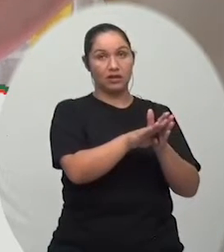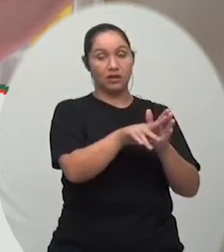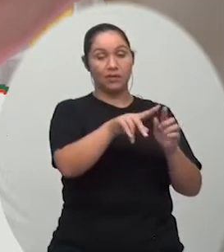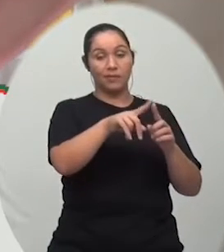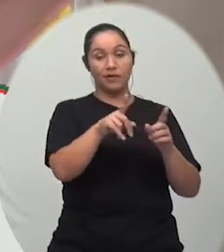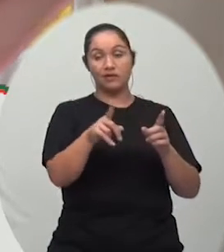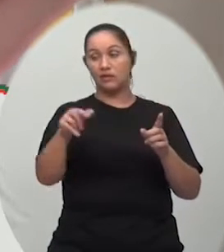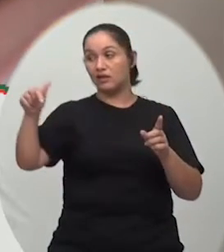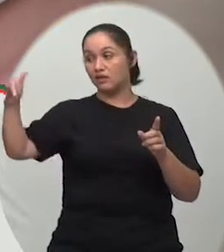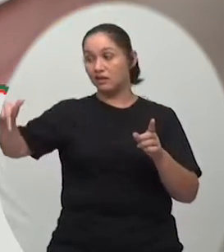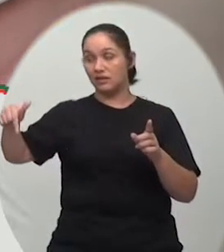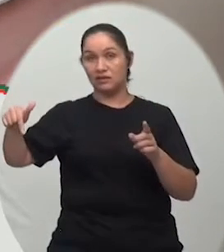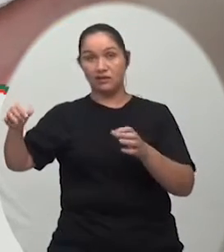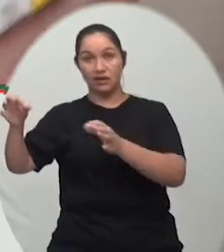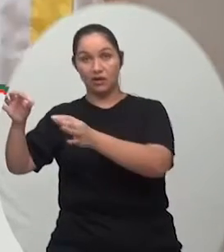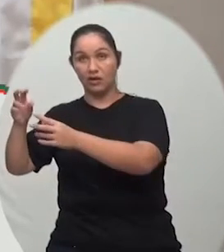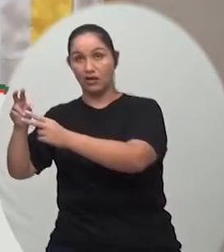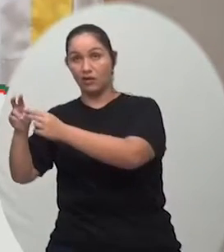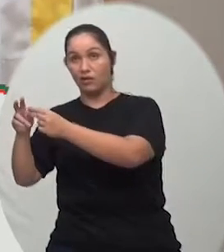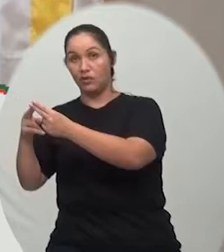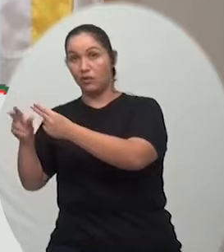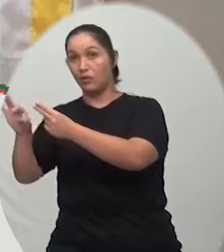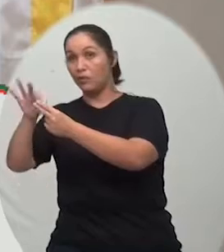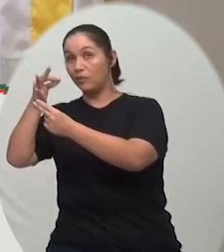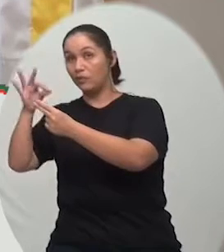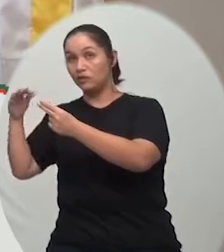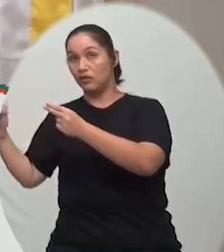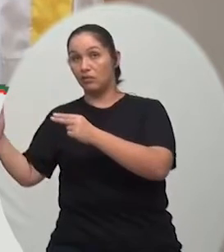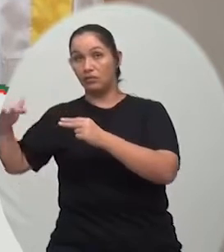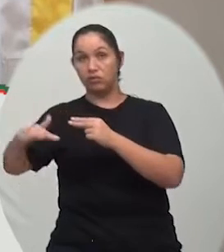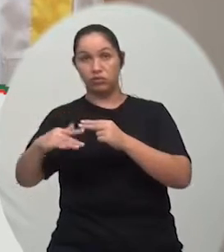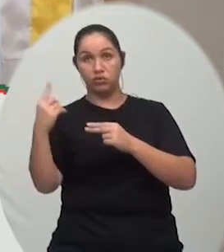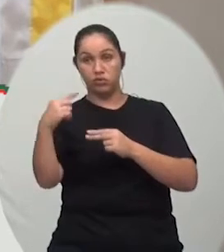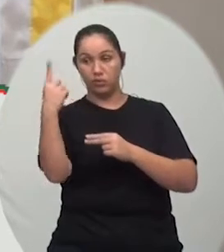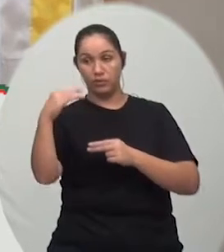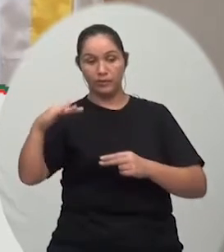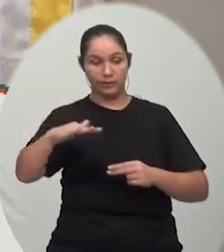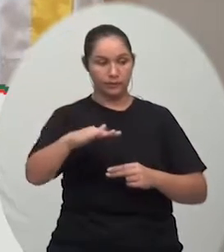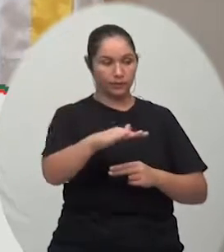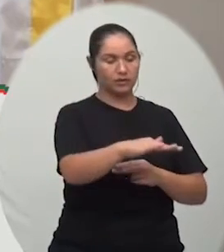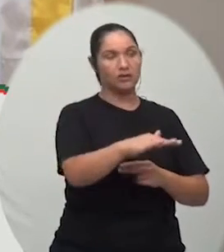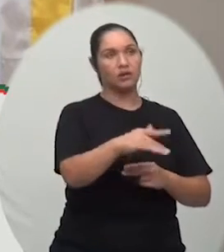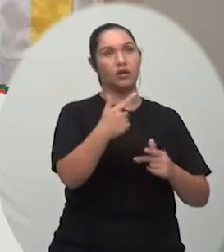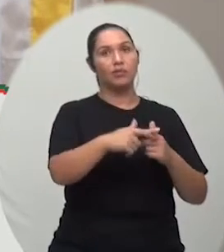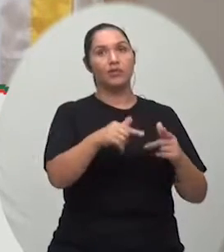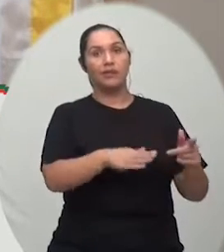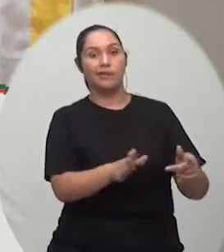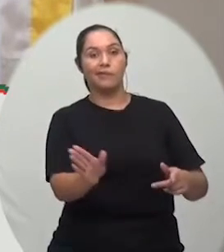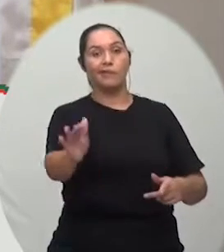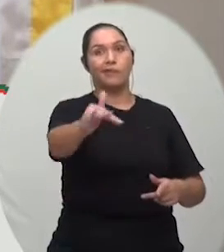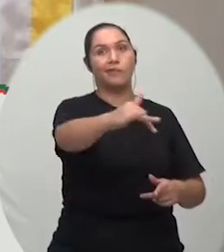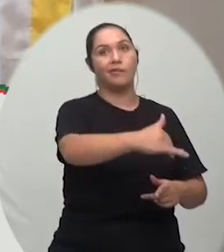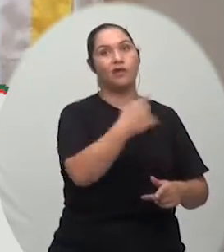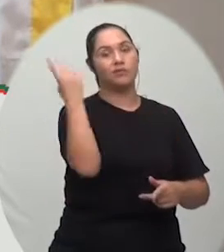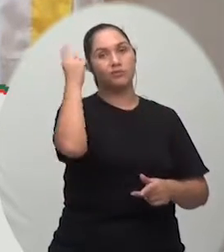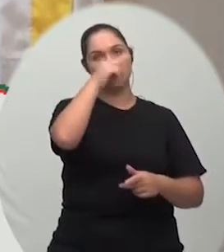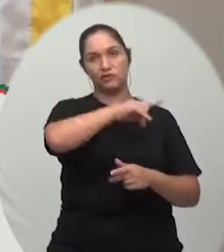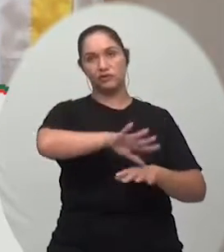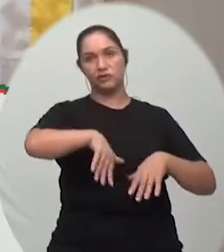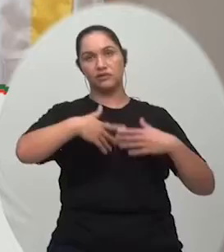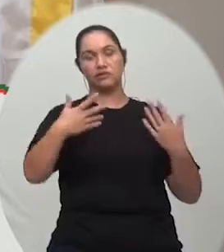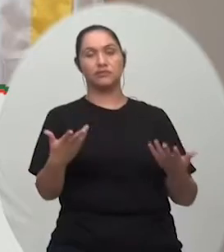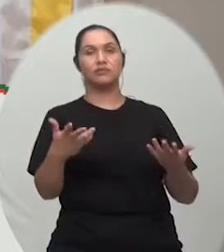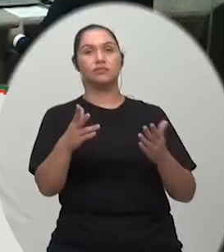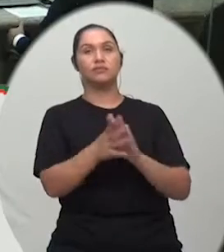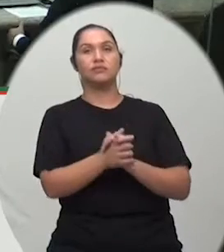Júlio Gaidzinski, criar uma alternativa para a ambulância não ter que fazer essa via cruz, que normalmente o trânsito aqui está